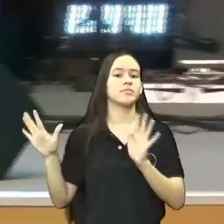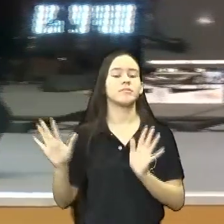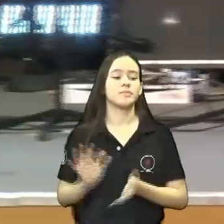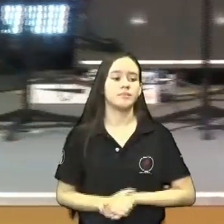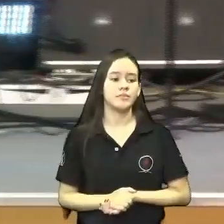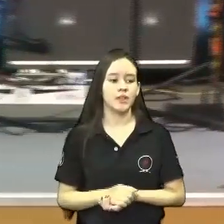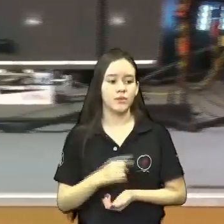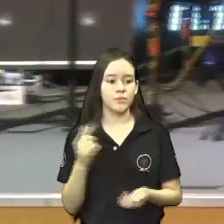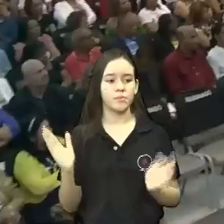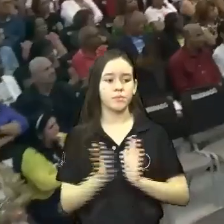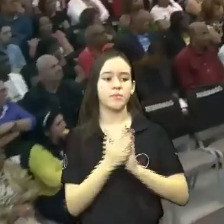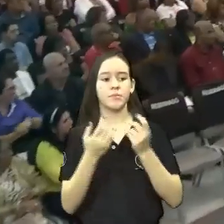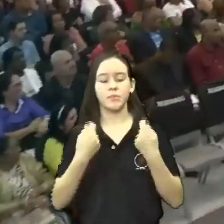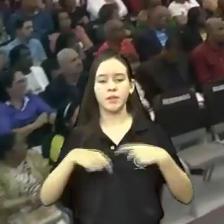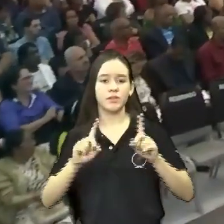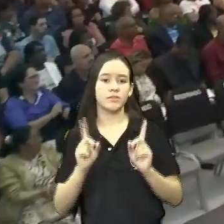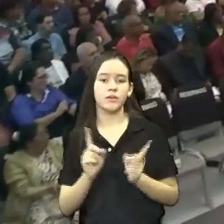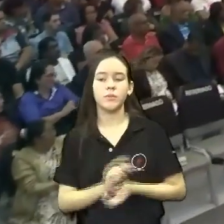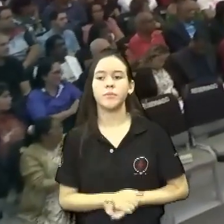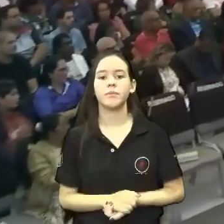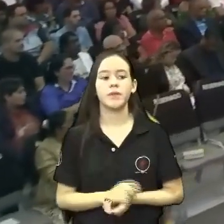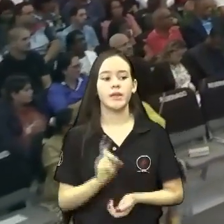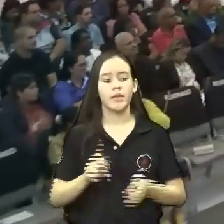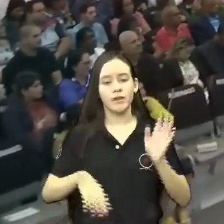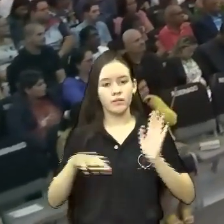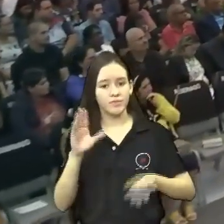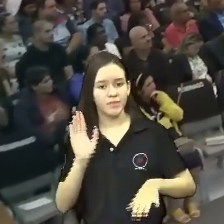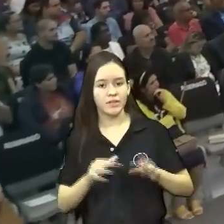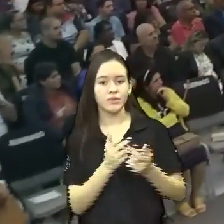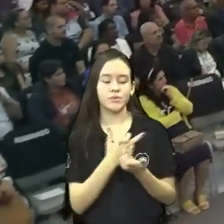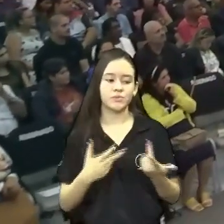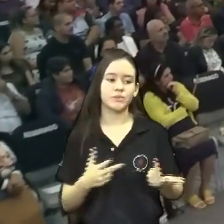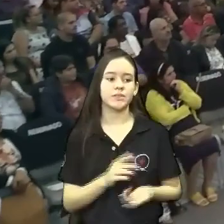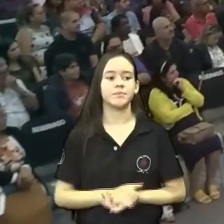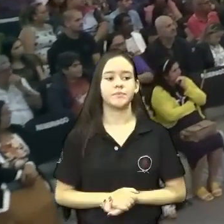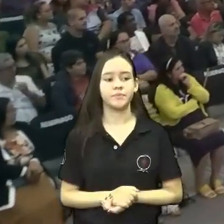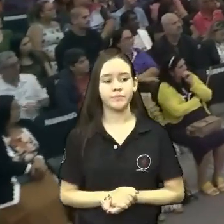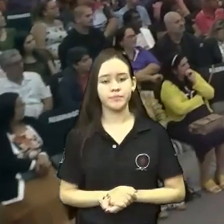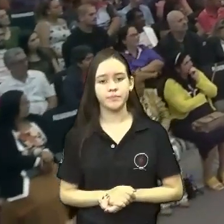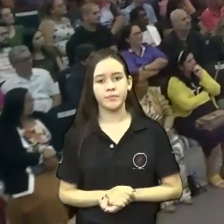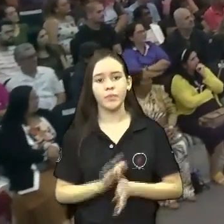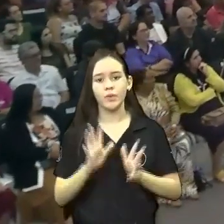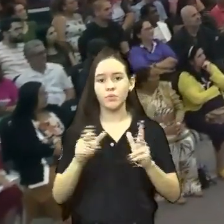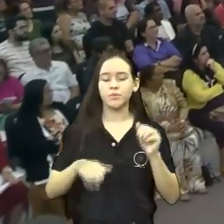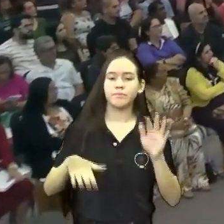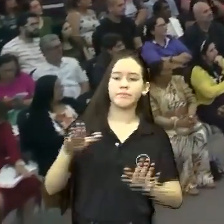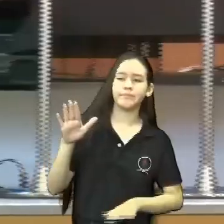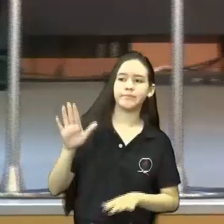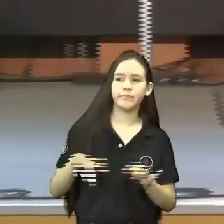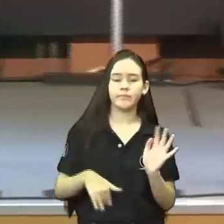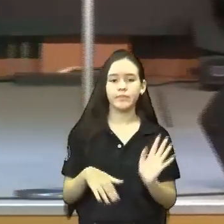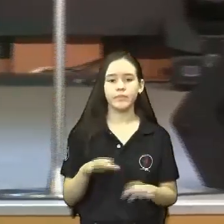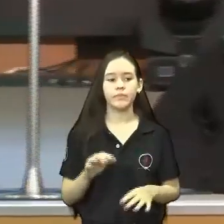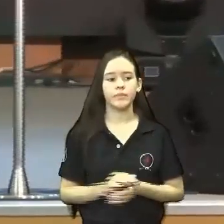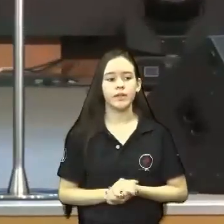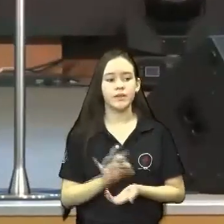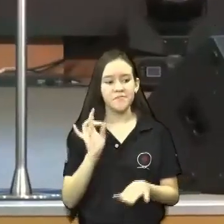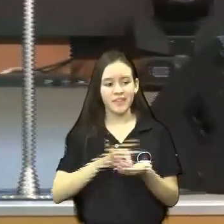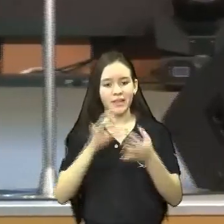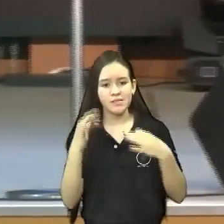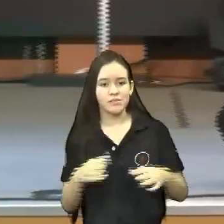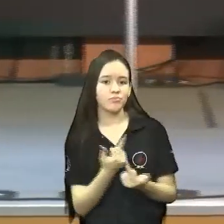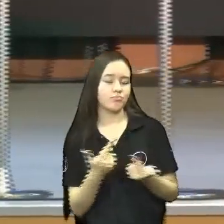conta a ninguém é relativização das coisas tudo é relativizado não tem nada absoluto